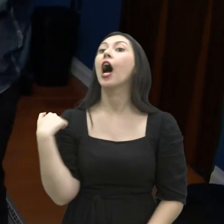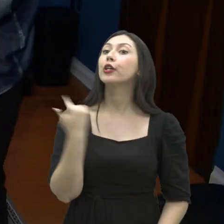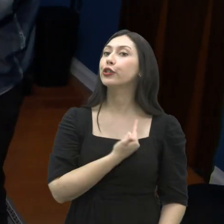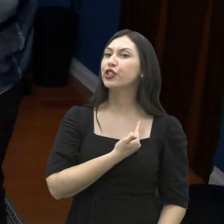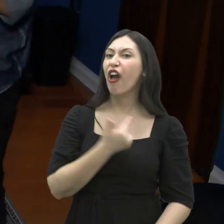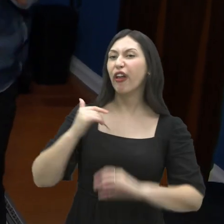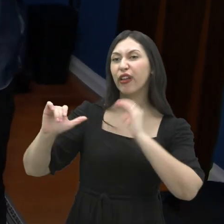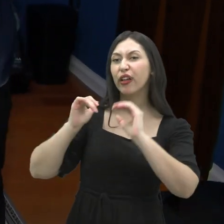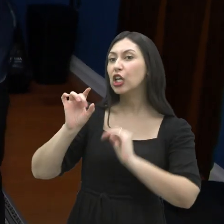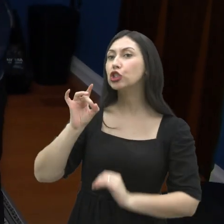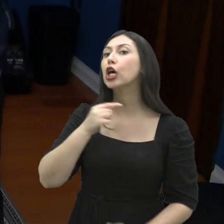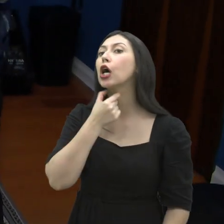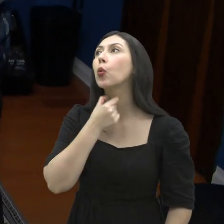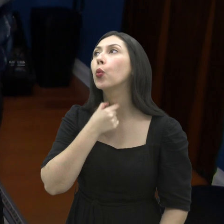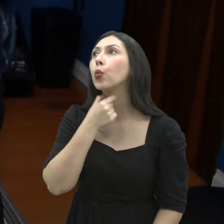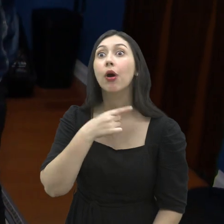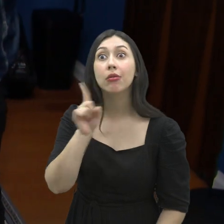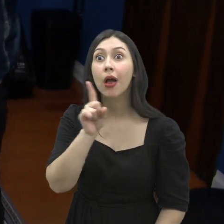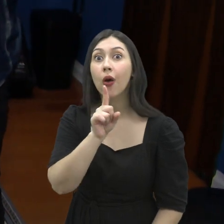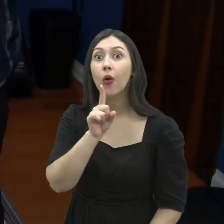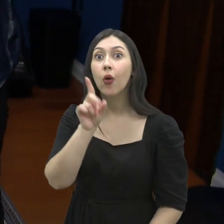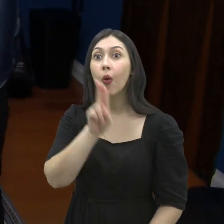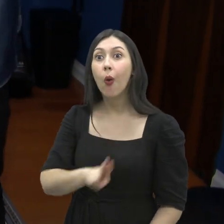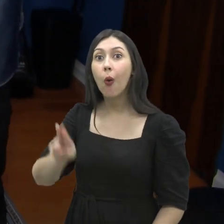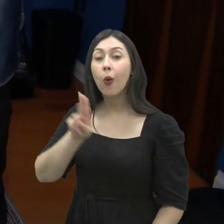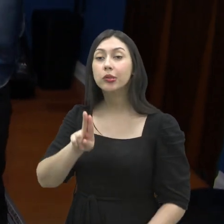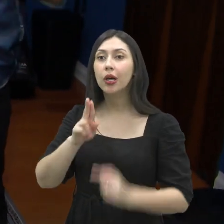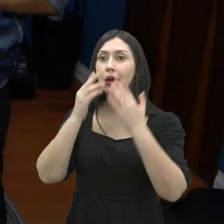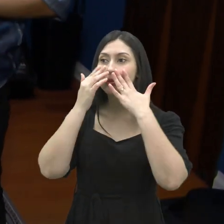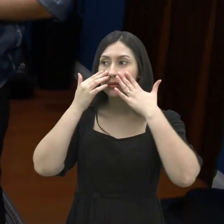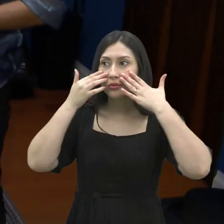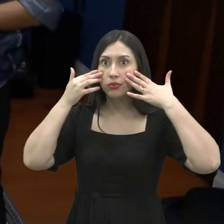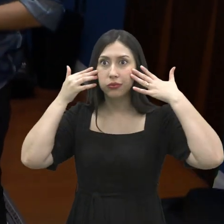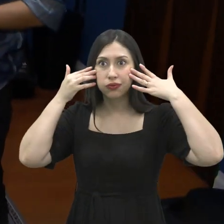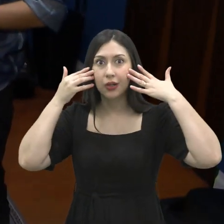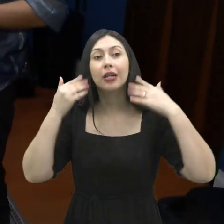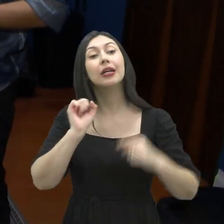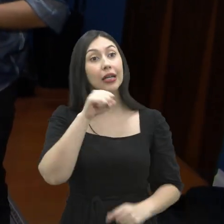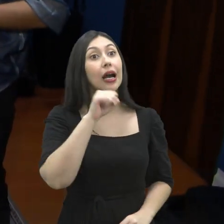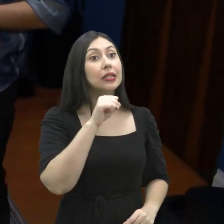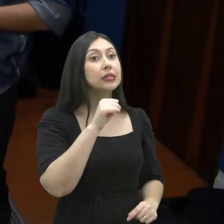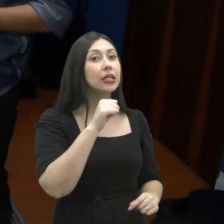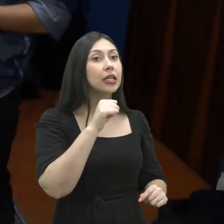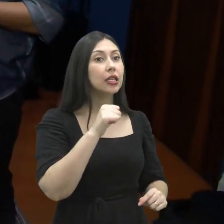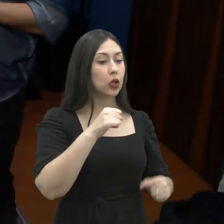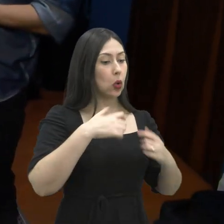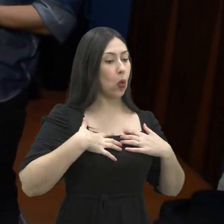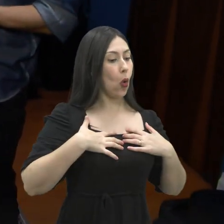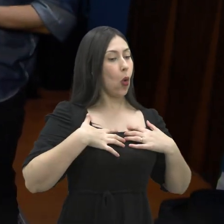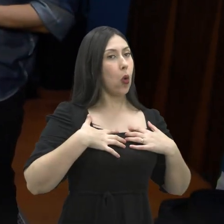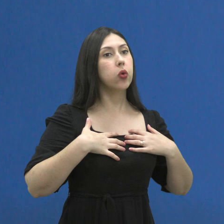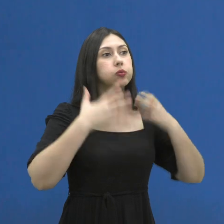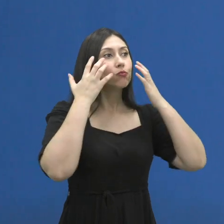não canta só com a garganta. A gente canta também com toda essa parte do rosto, é isso, Gabriel? Isso, a gente usa vários pontos de ressonância legal. da